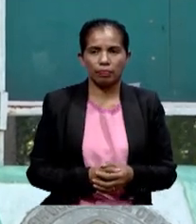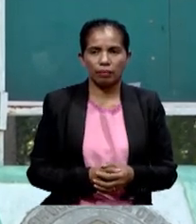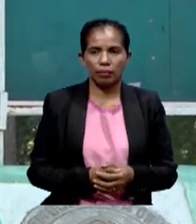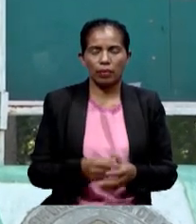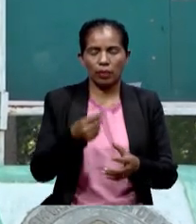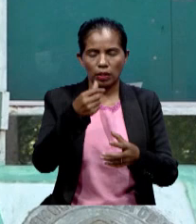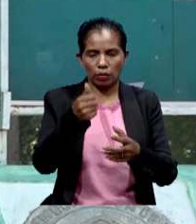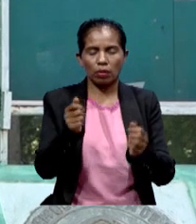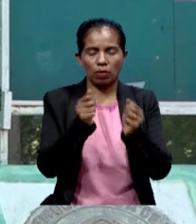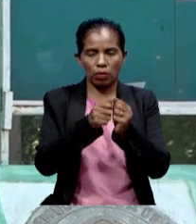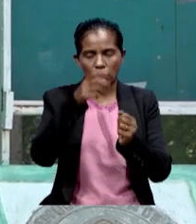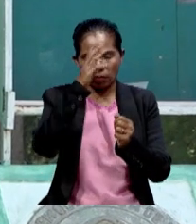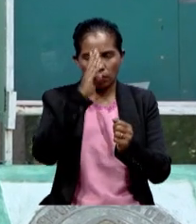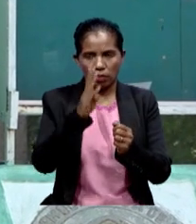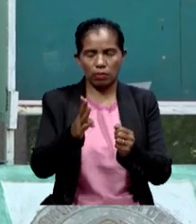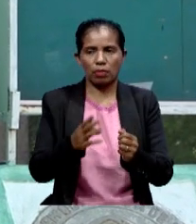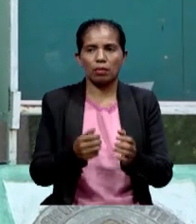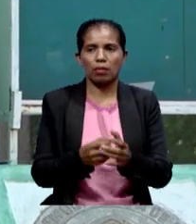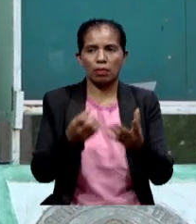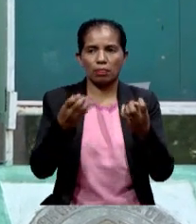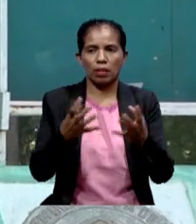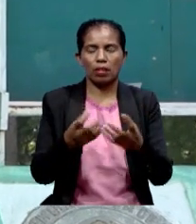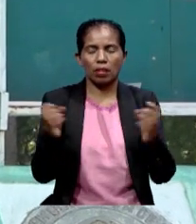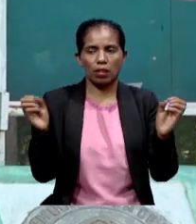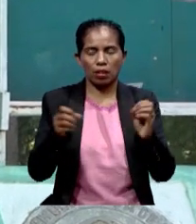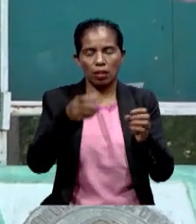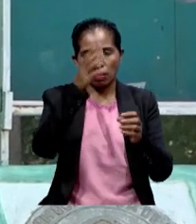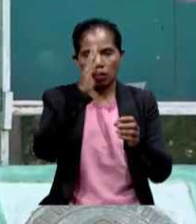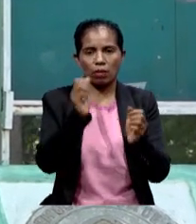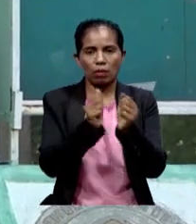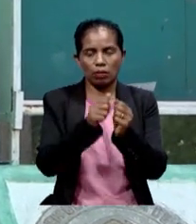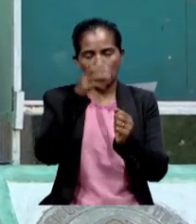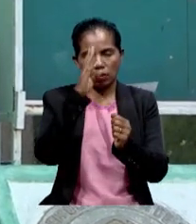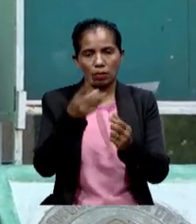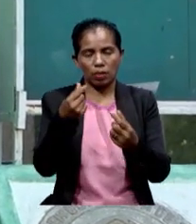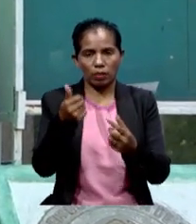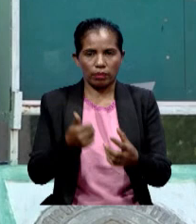oituan ho maroma para para la ho maroma oituan